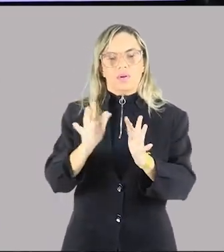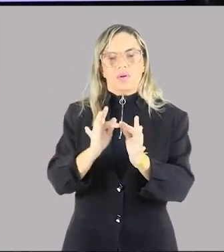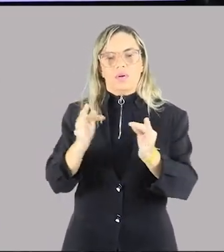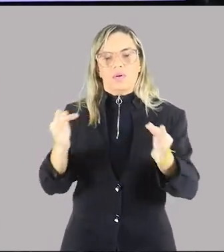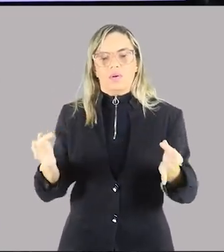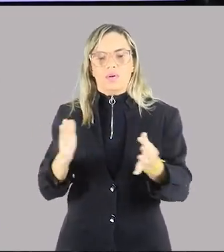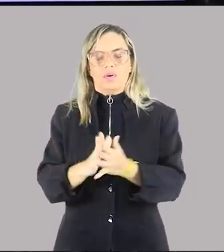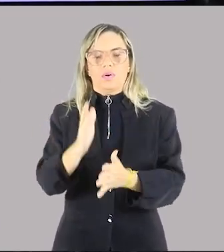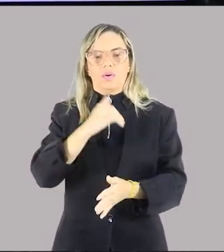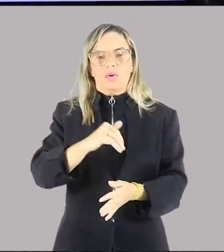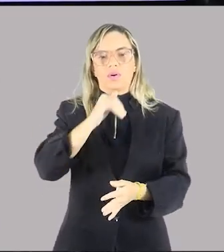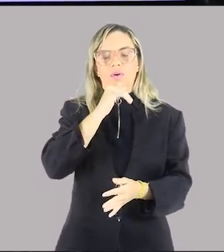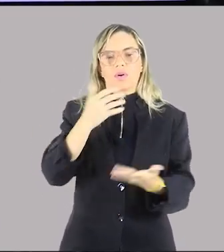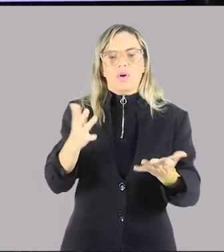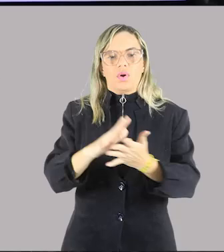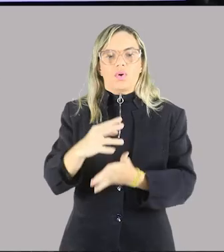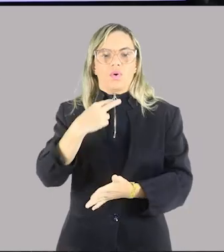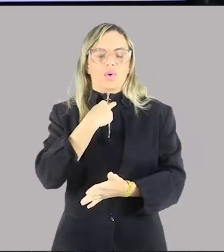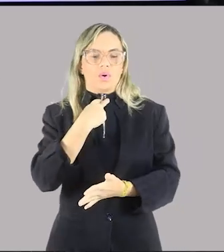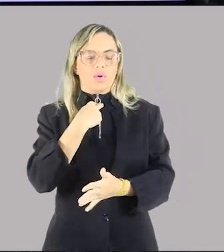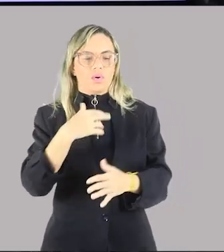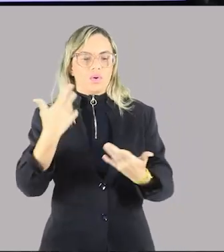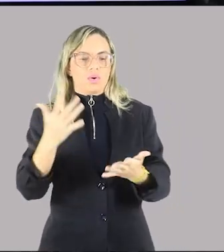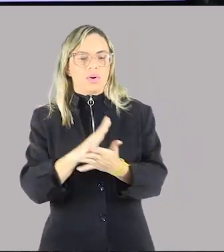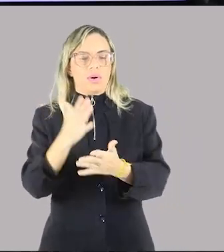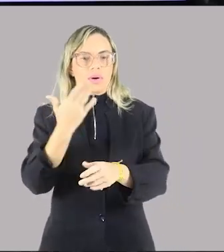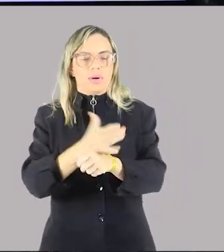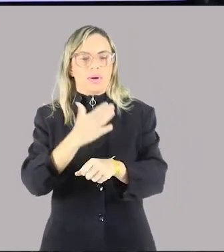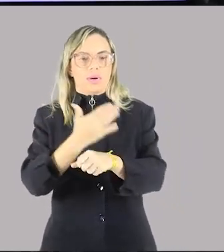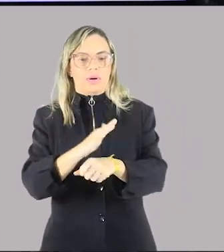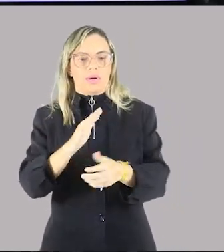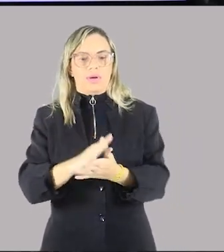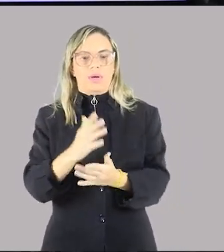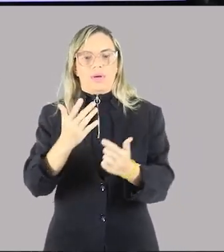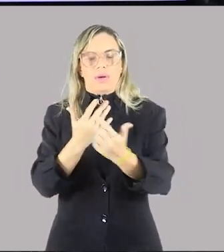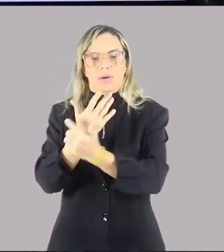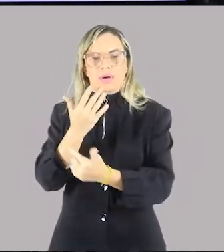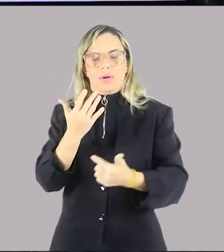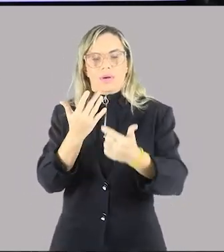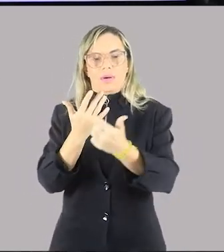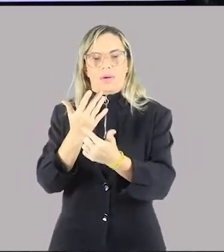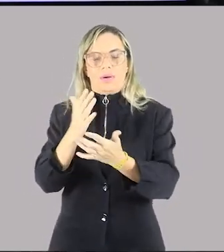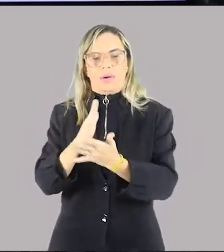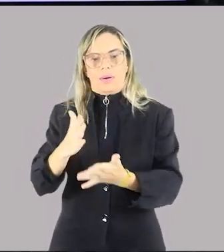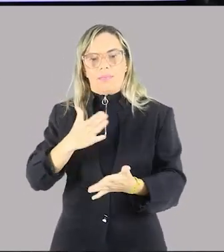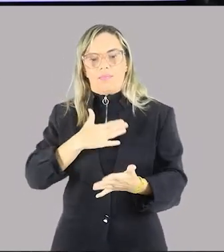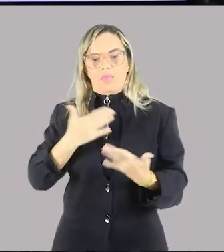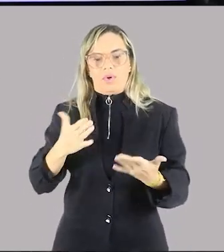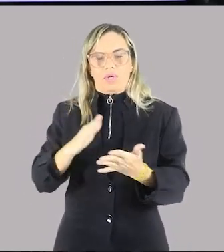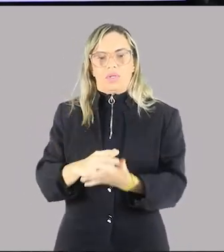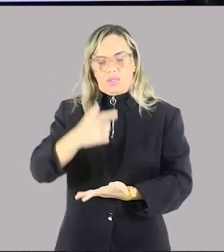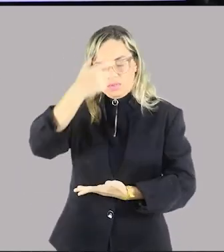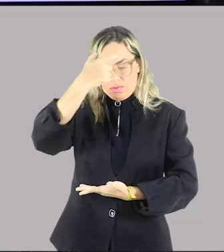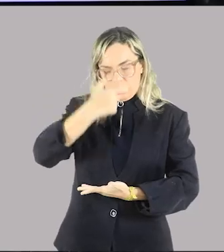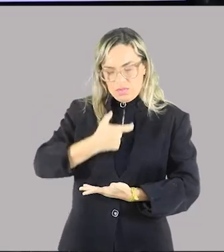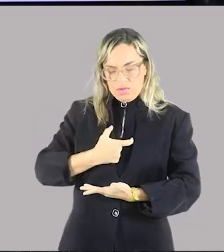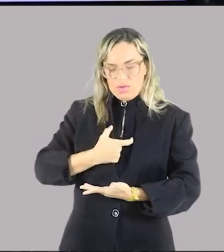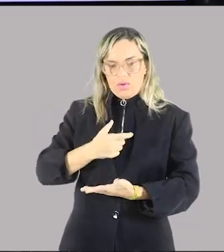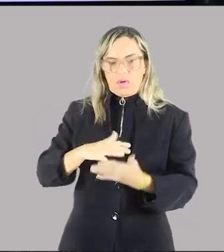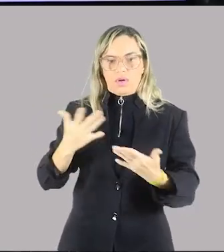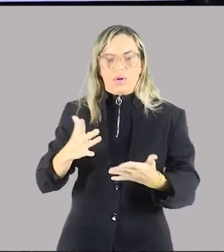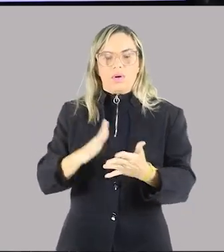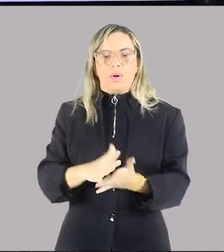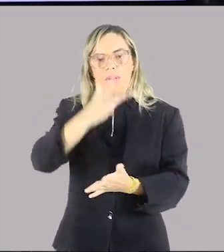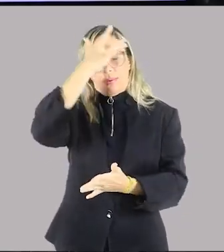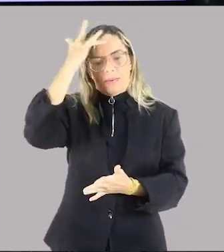grosseira. Por exemplo, eu não posso dizer que quem age é minha mão, em vez de ser eu mesma, perfeito? Quem age é a minha